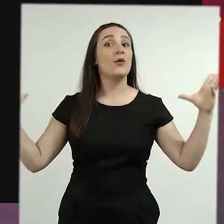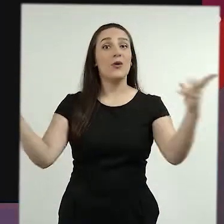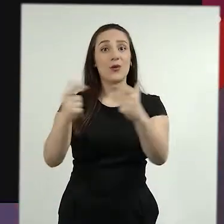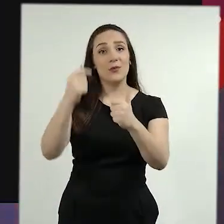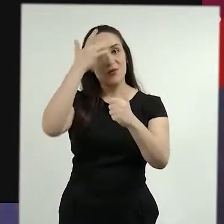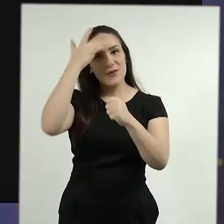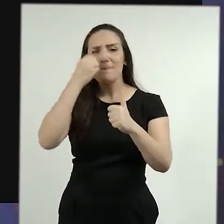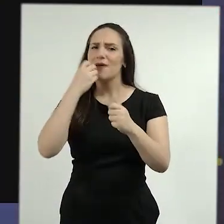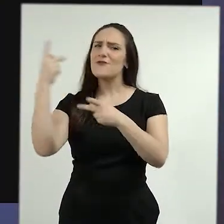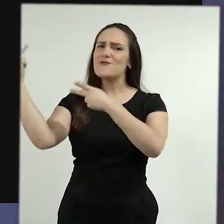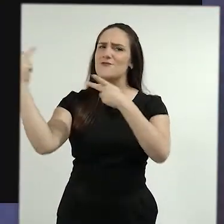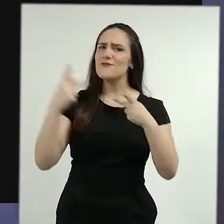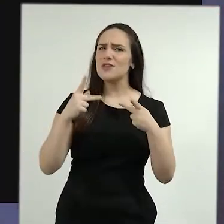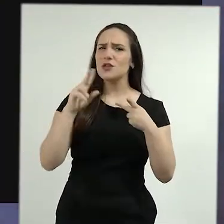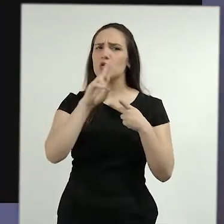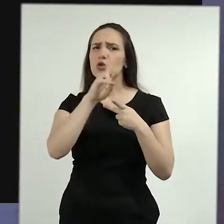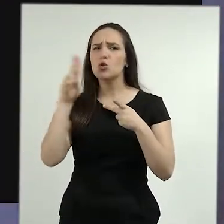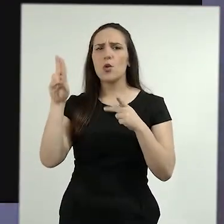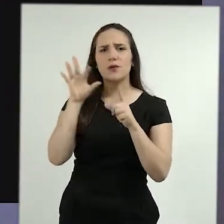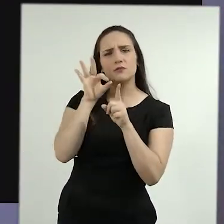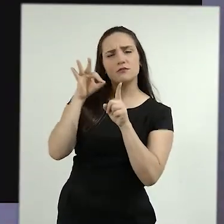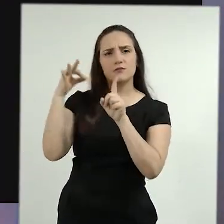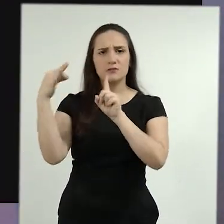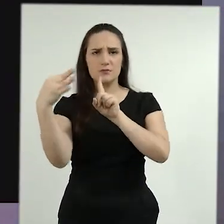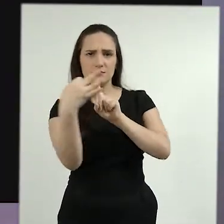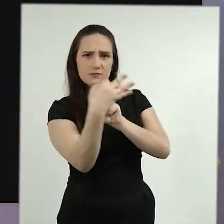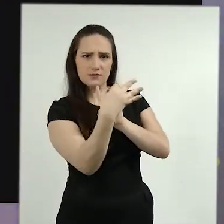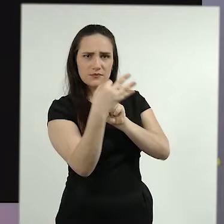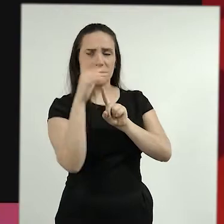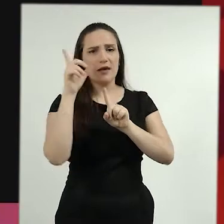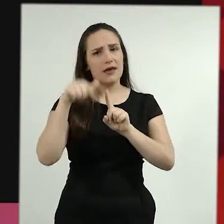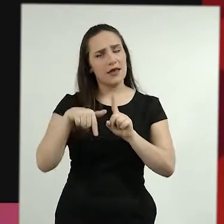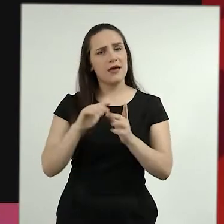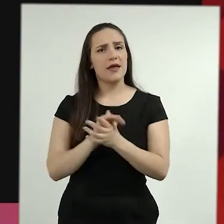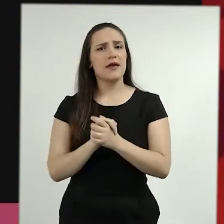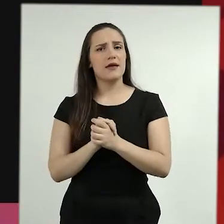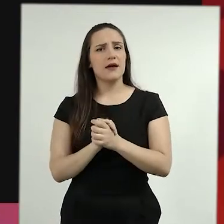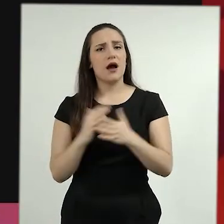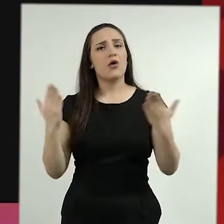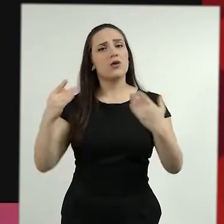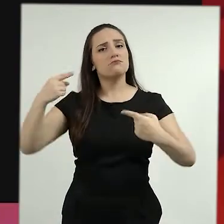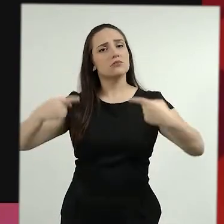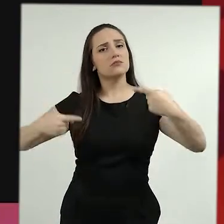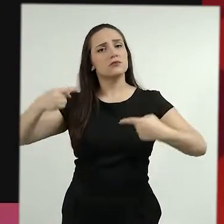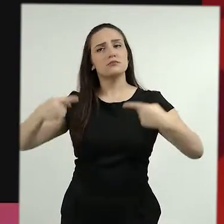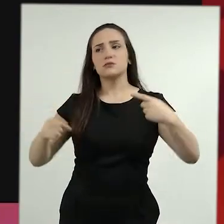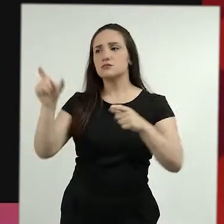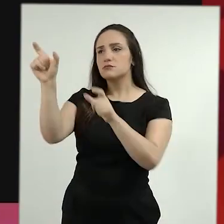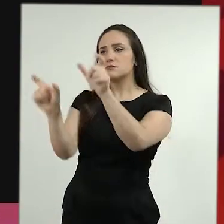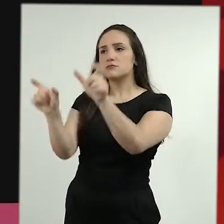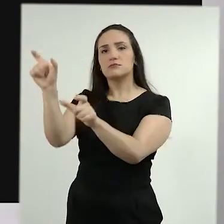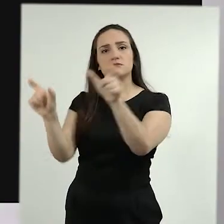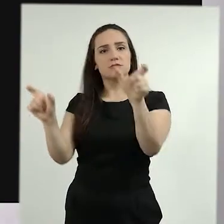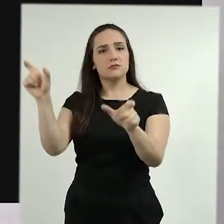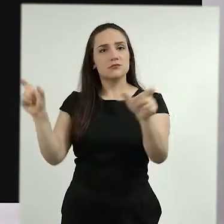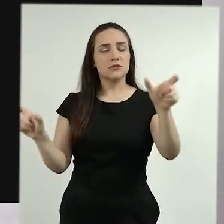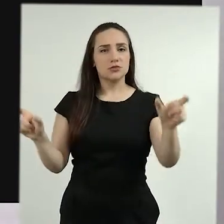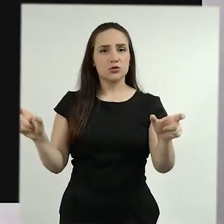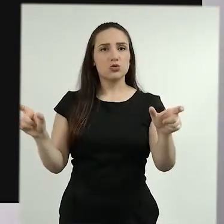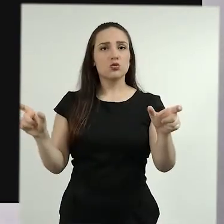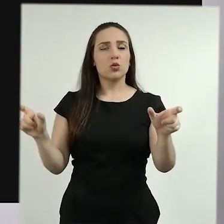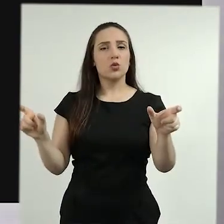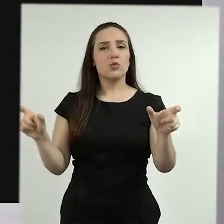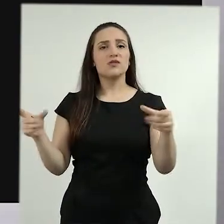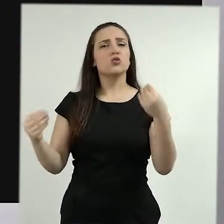Olá para todo mundo, seja muito bem-vindo ao Perspectiva. Esse programa que está debatendo com especialistas